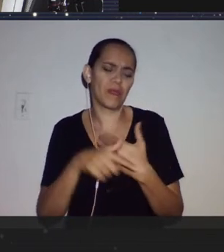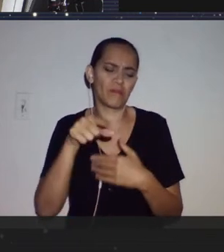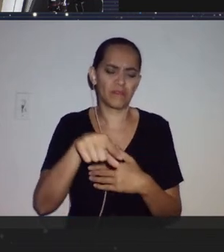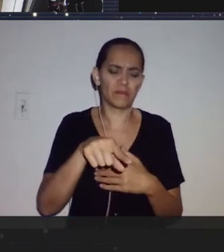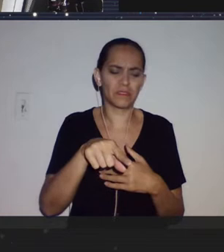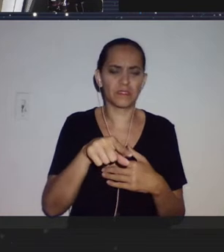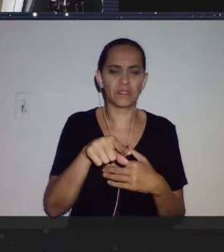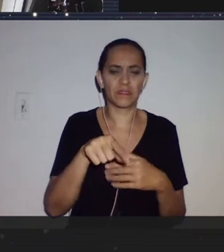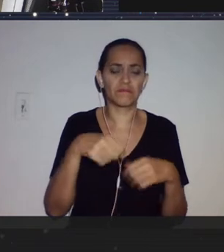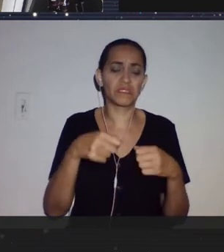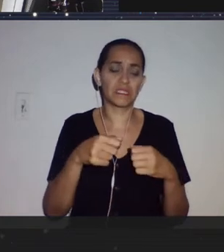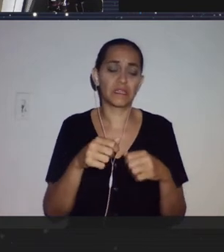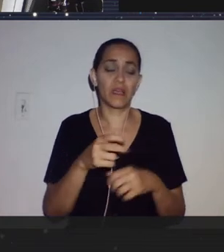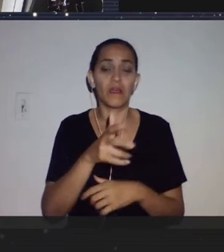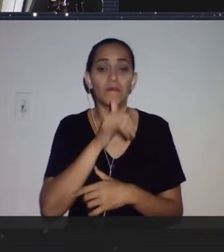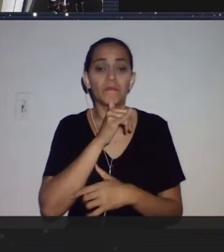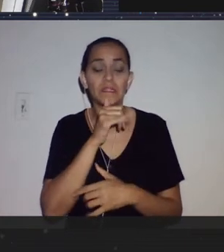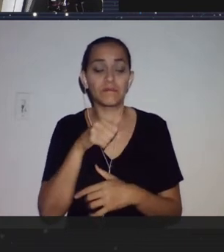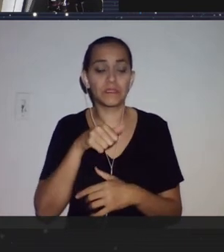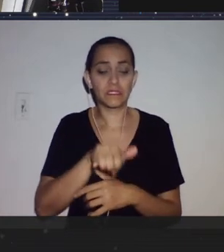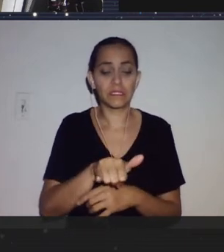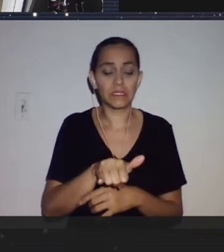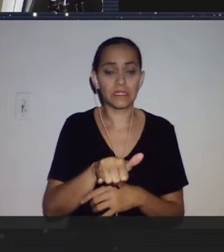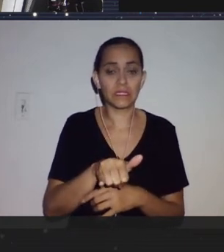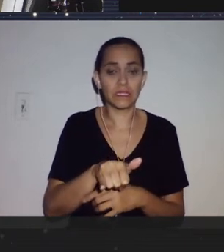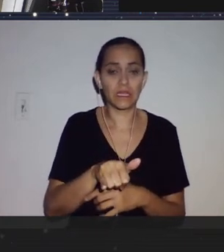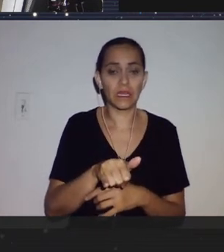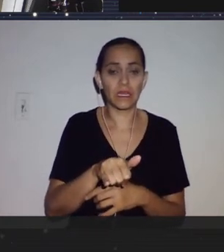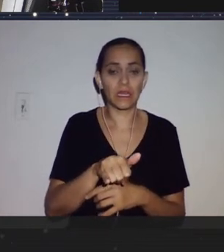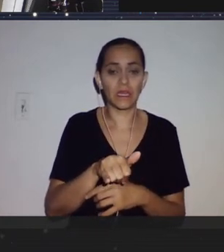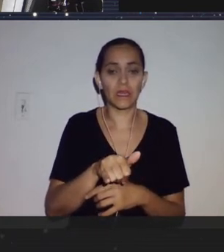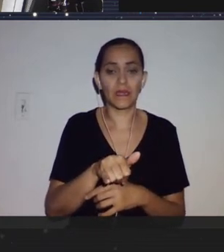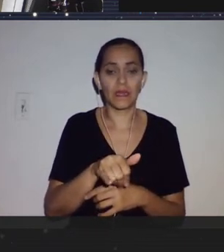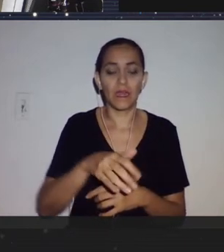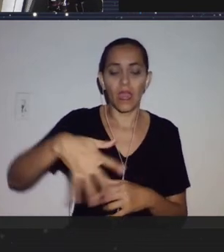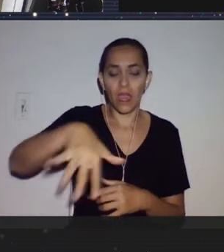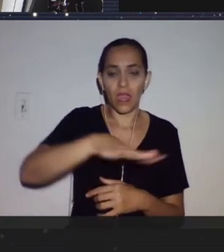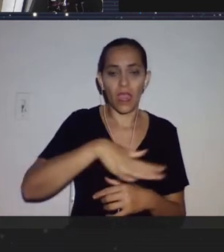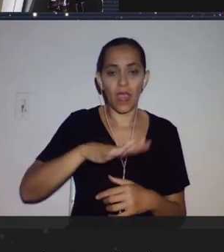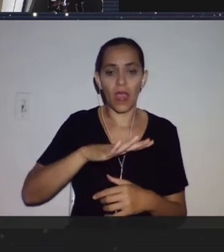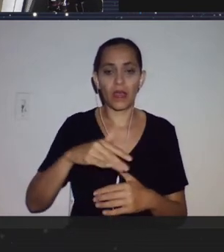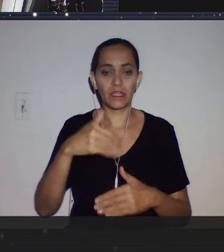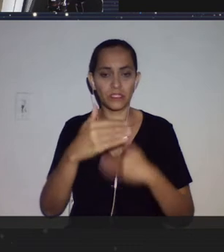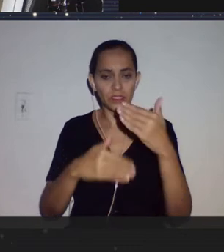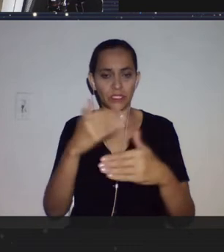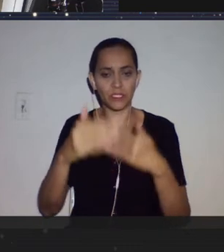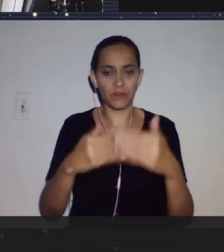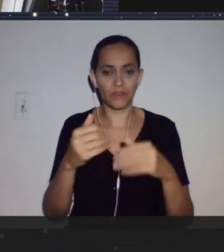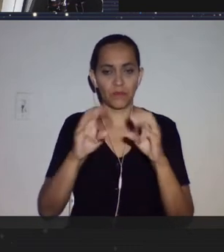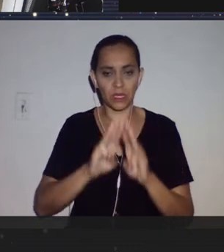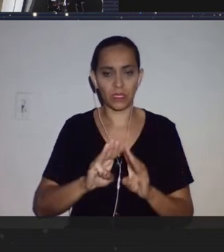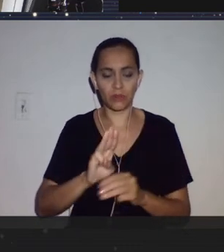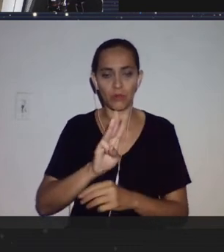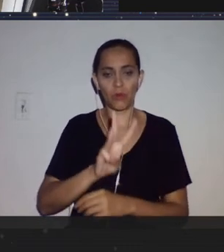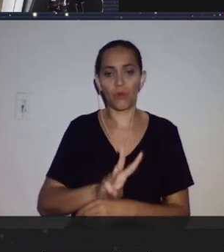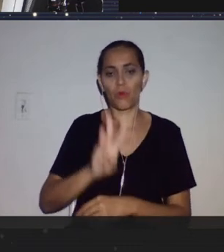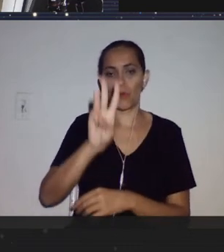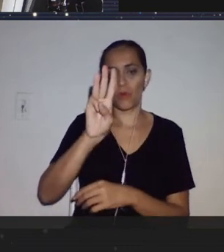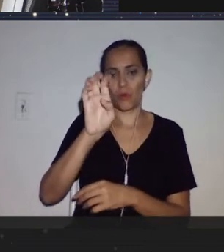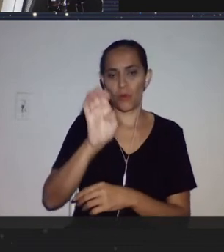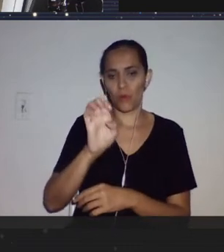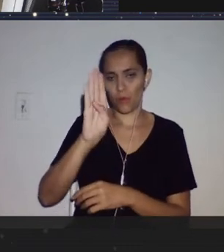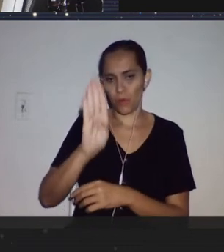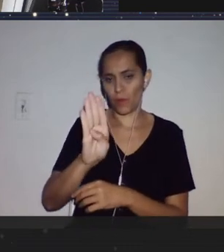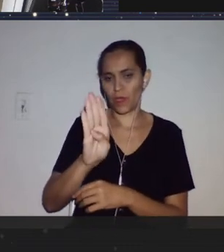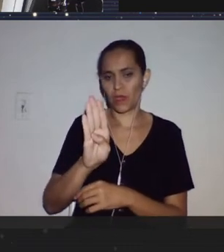aplicando para uma vaga de desenvolvimento web, pode ser que tenha uma entrevista sobre desenvolvimento web. Se você está aplicando para a vaga de